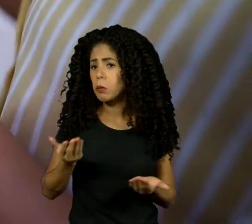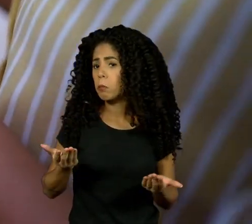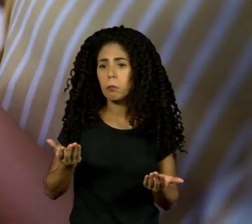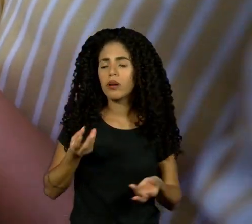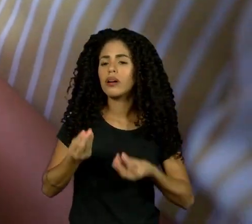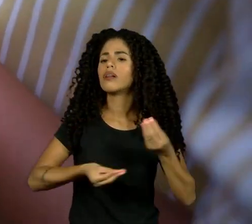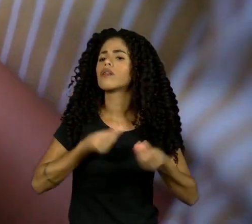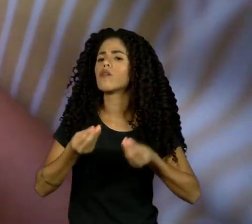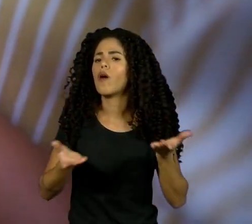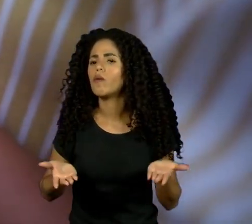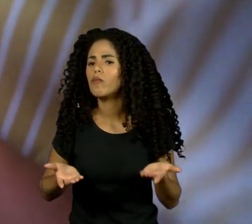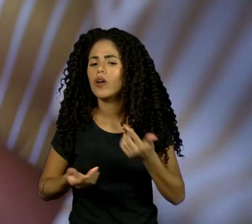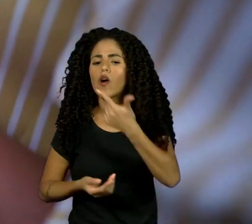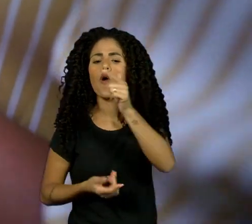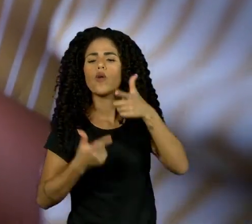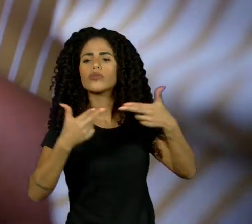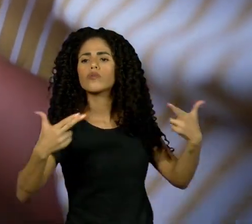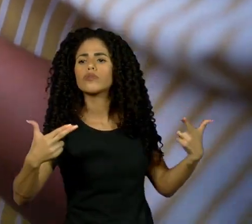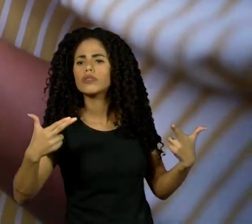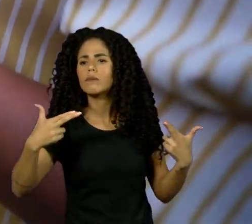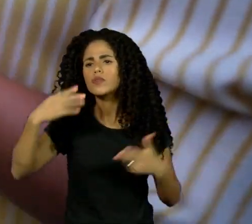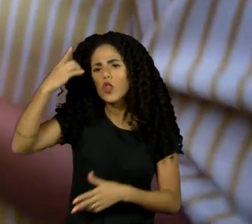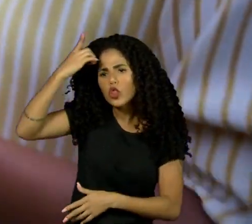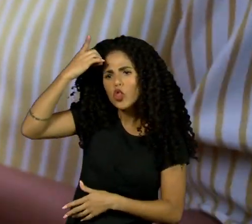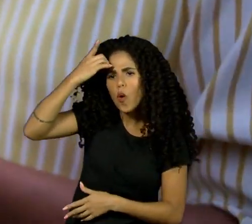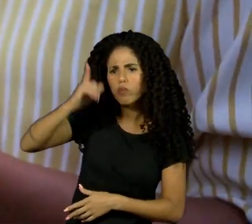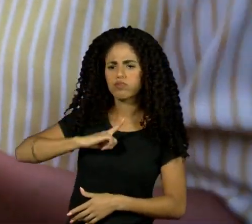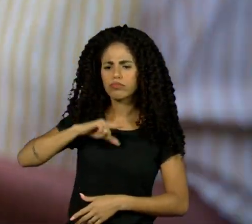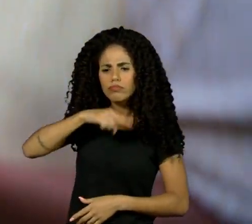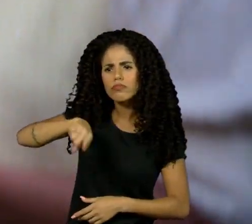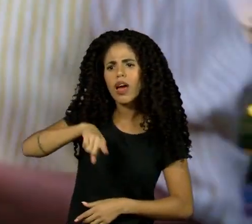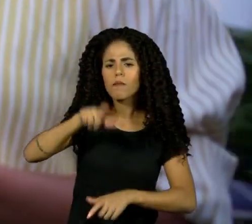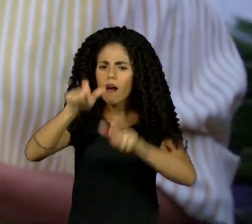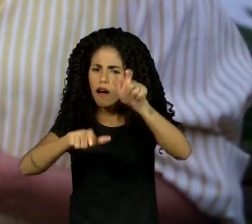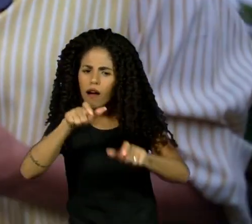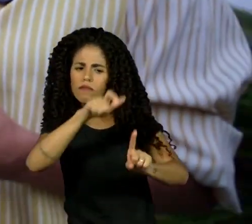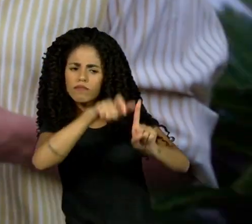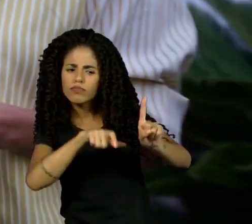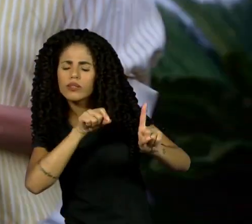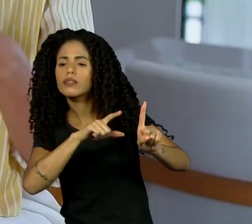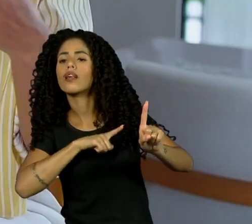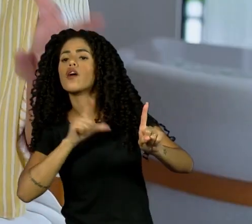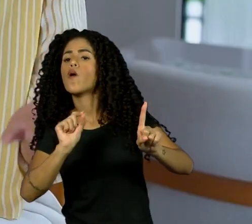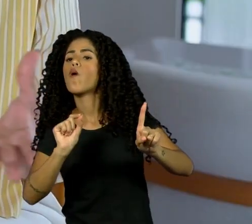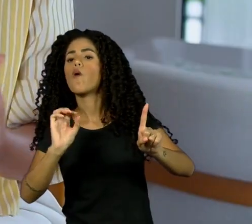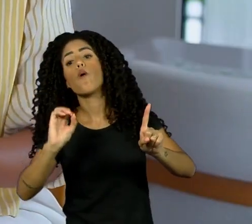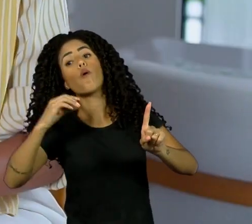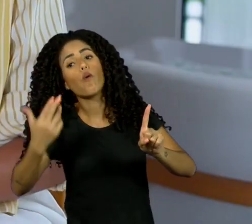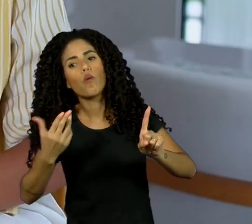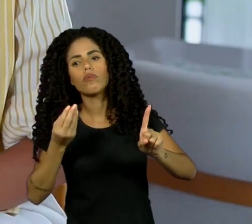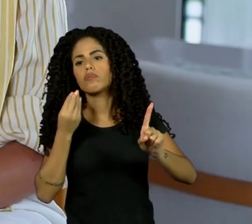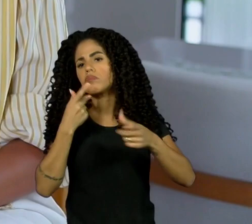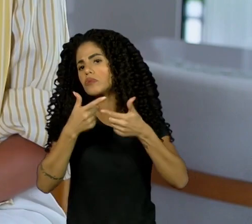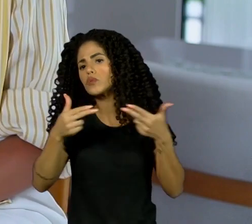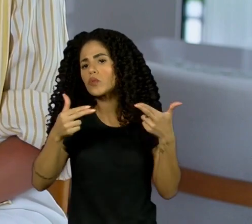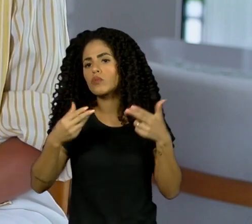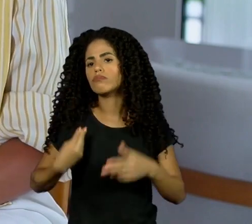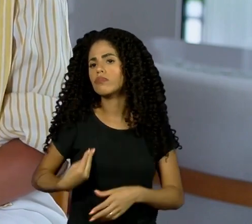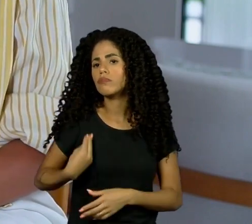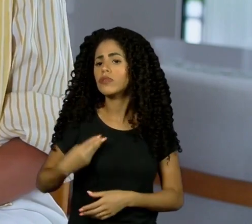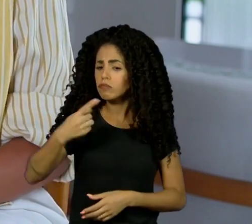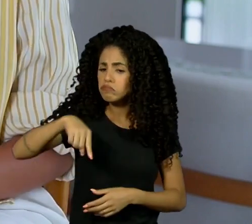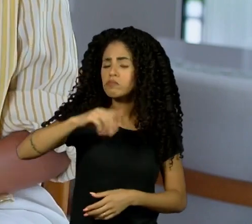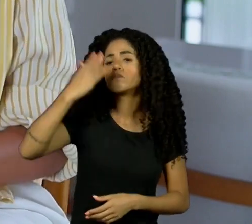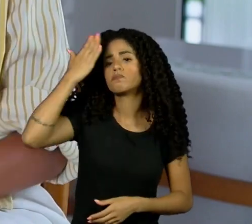estar em consideração o talento daquela pessoa para determinado personagem, ou alguma situação assim que a gente